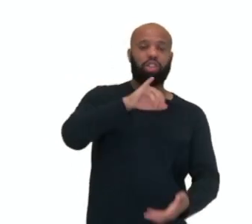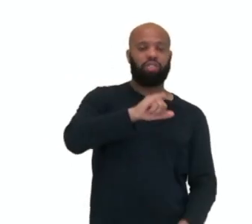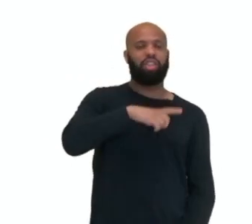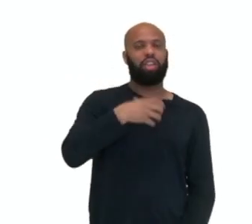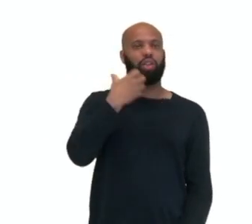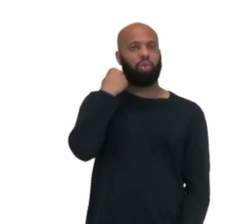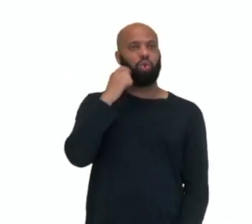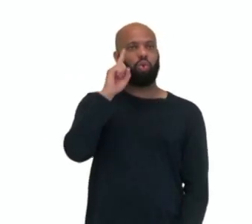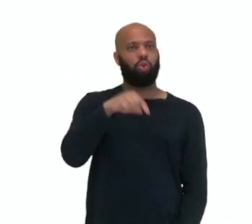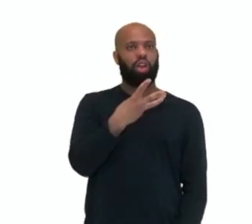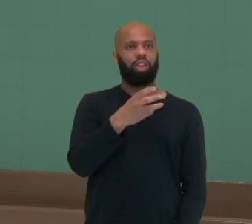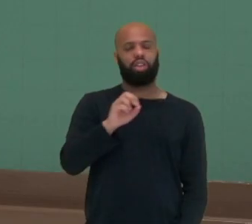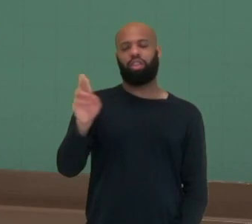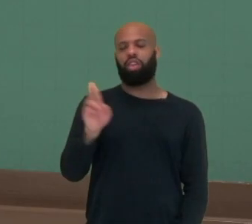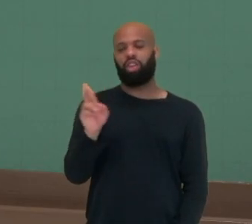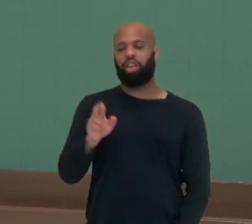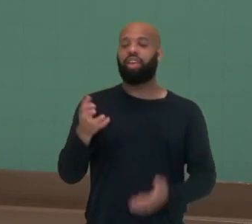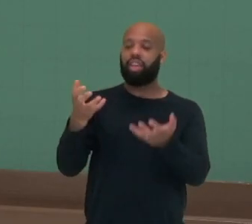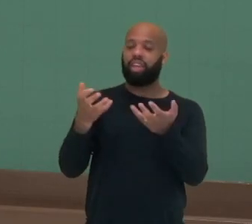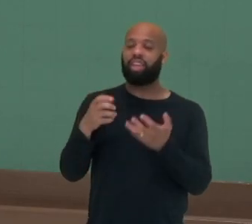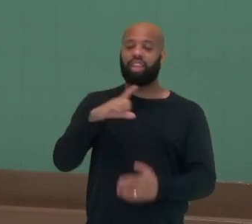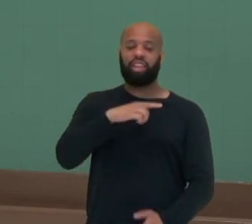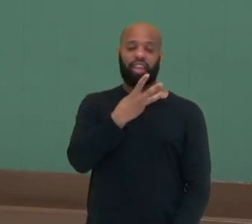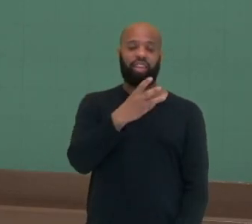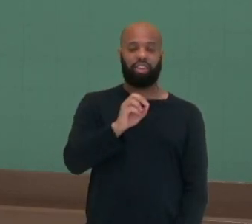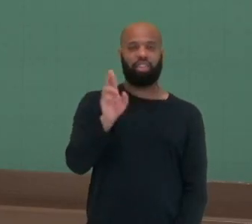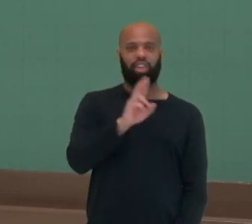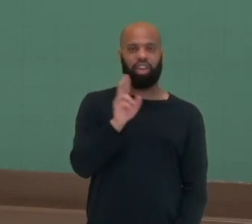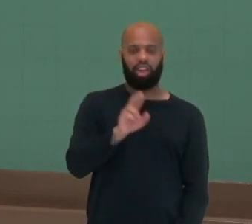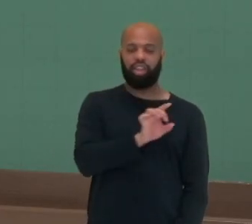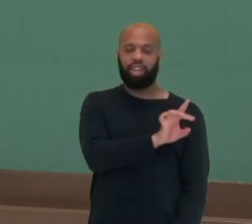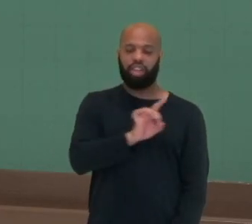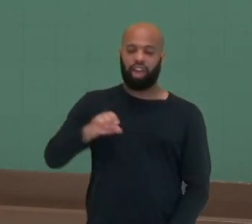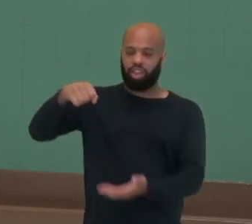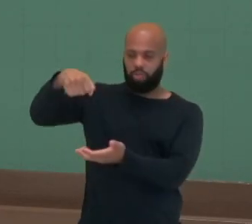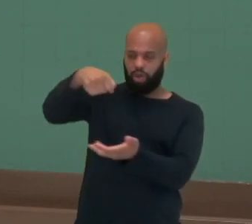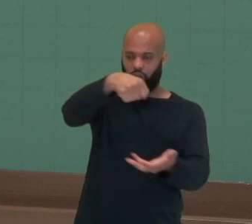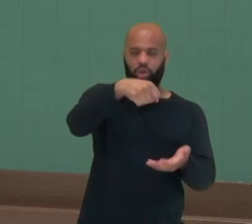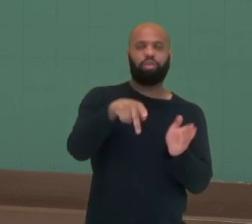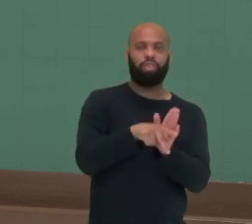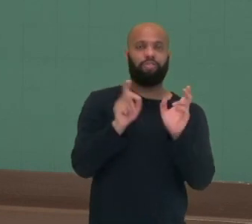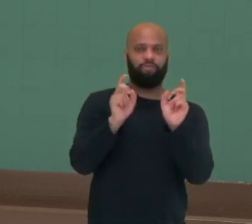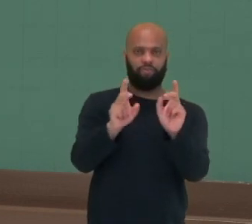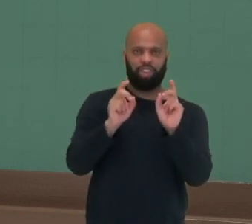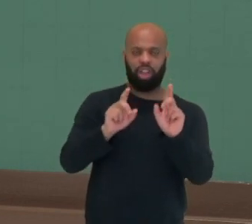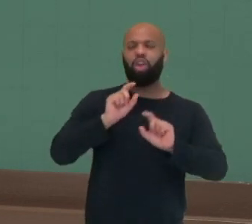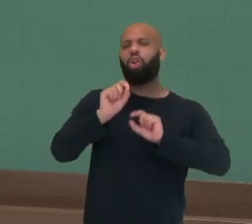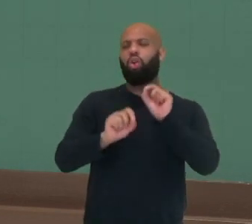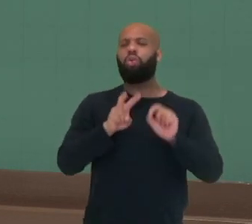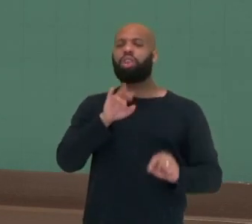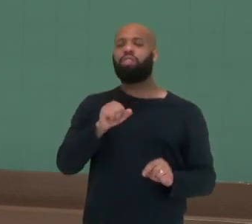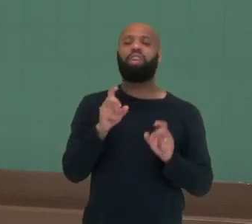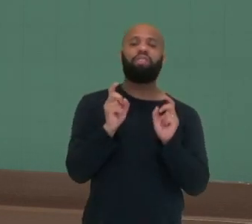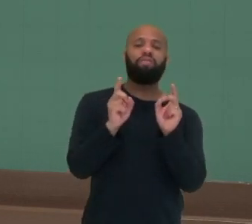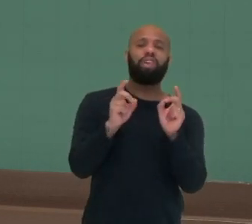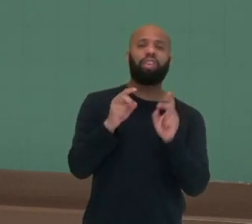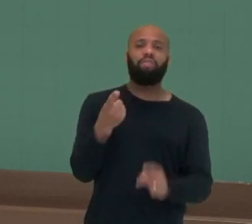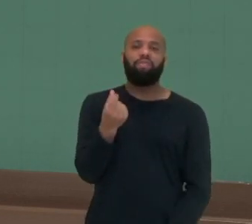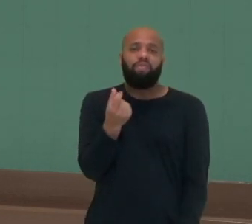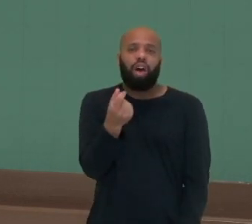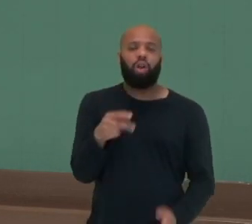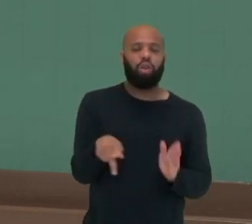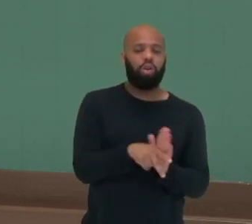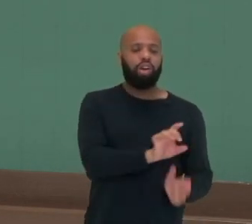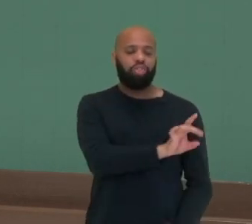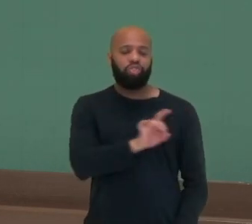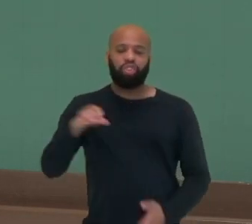lucro de R$ 30. Então ela quer ter R$ 30 em cada pacote. Qual deve ser o preço de venda de